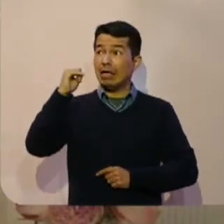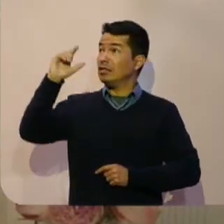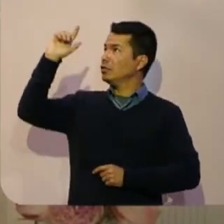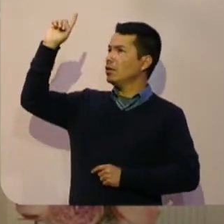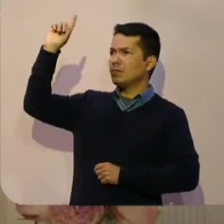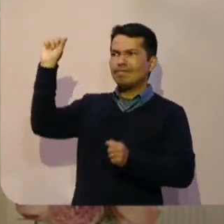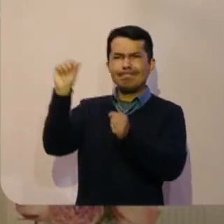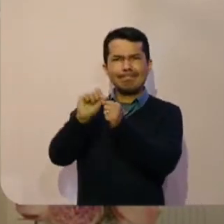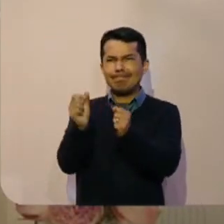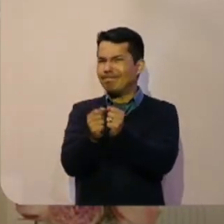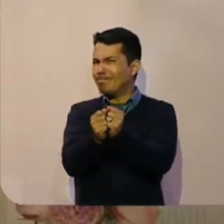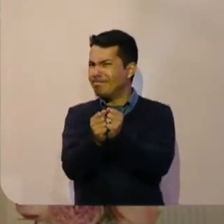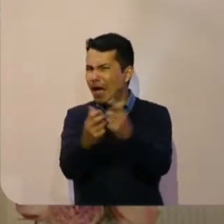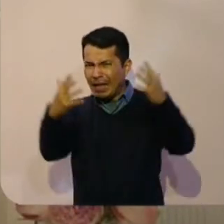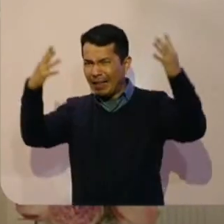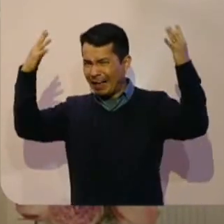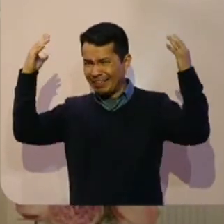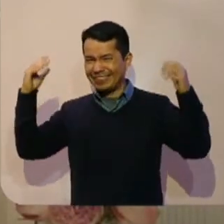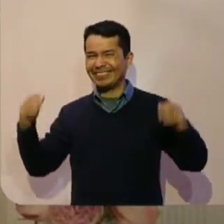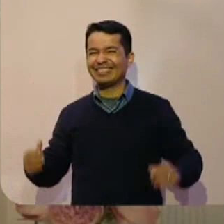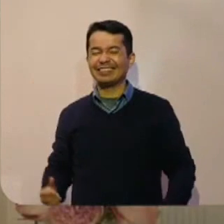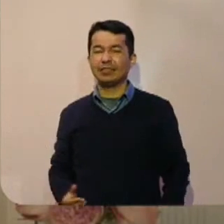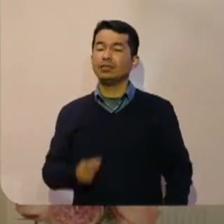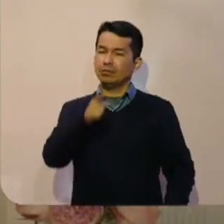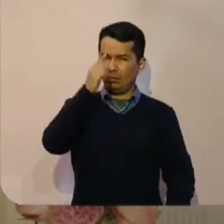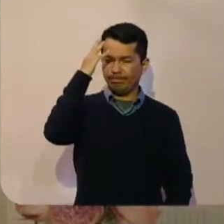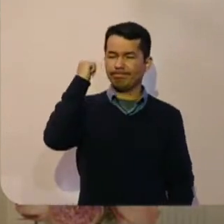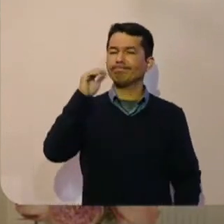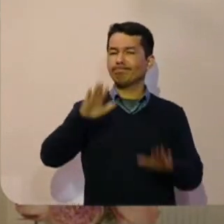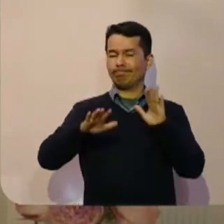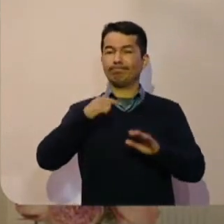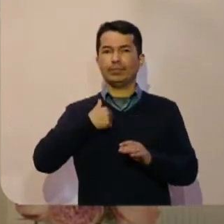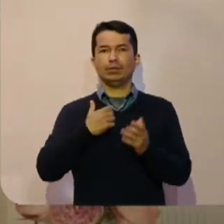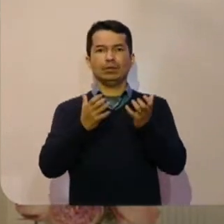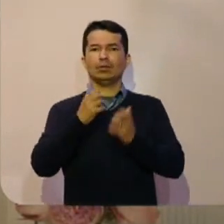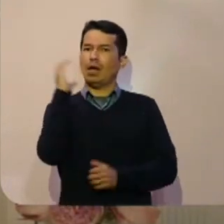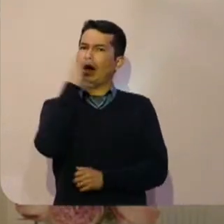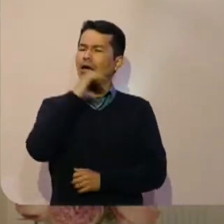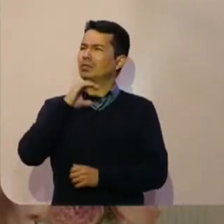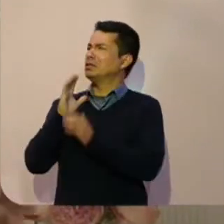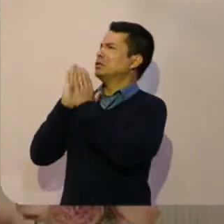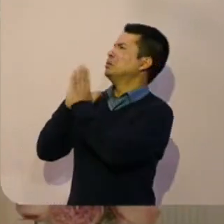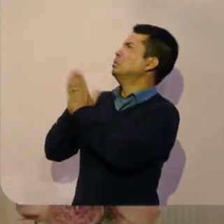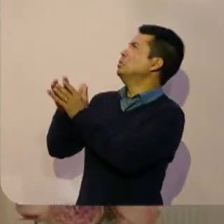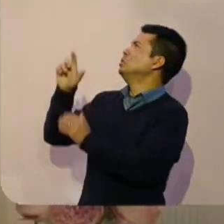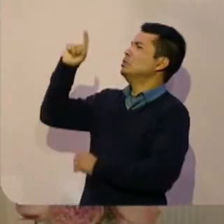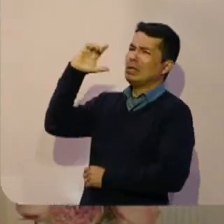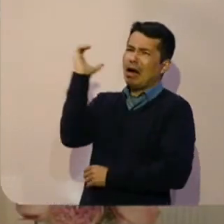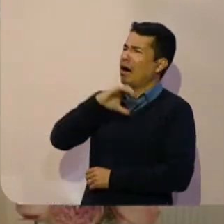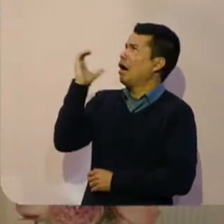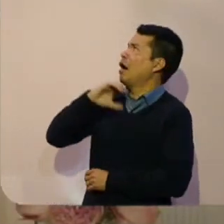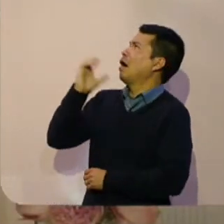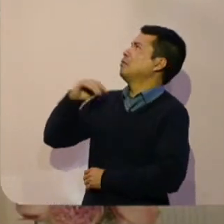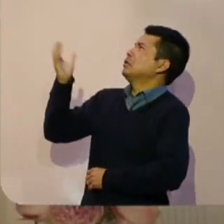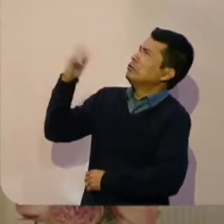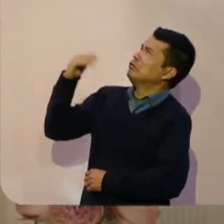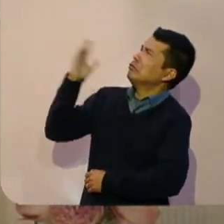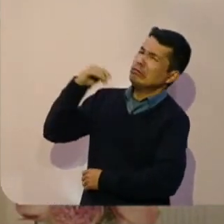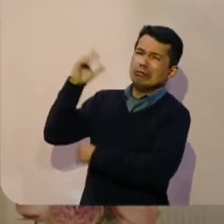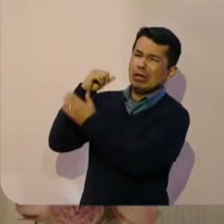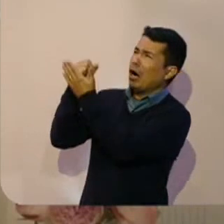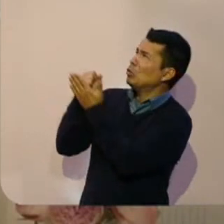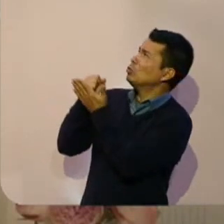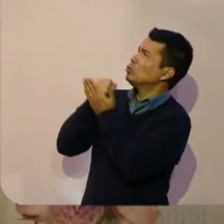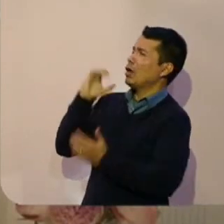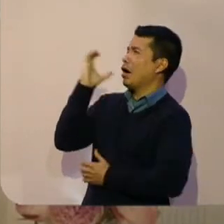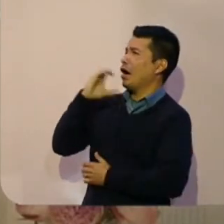Deus, né? Às vezes até gostaria que acontecesse antes, né? Confesso para você. Mas eu saio dali confiante na graça